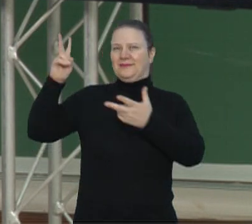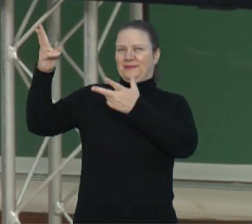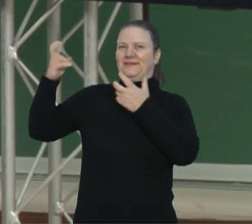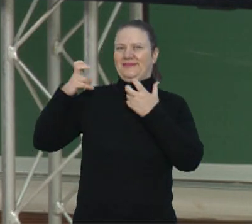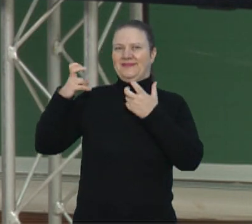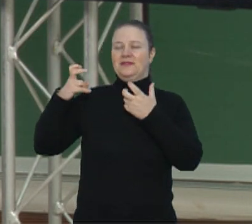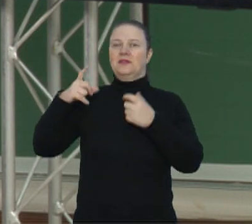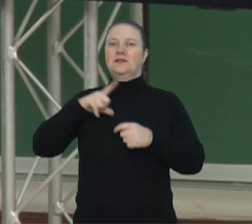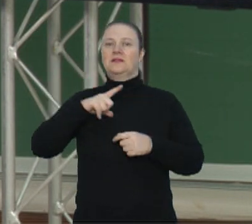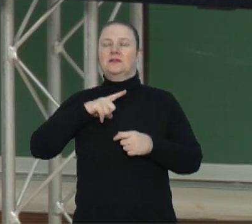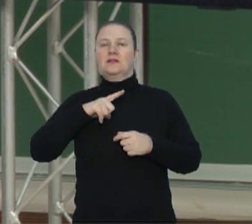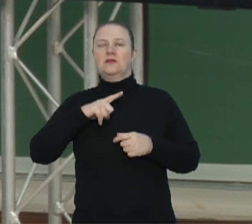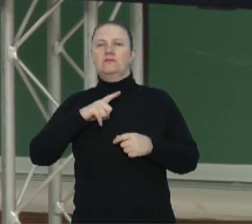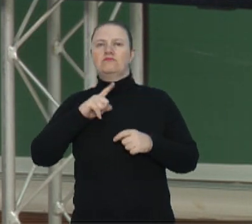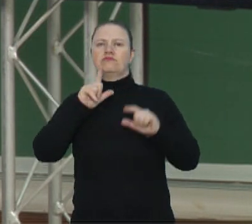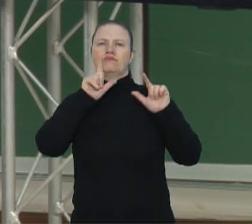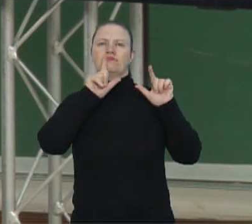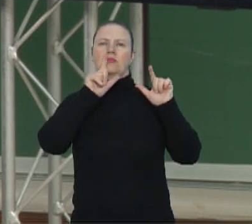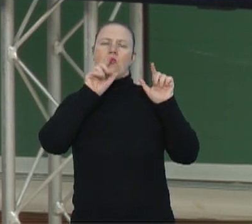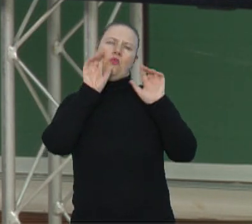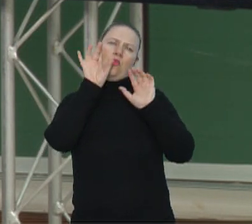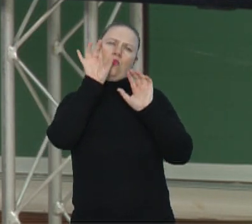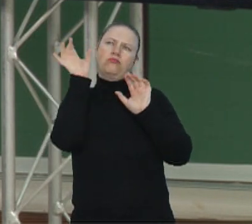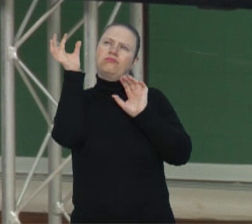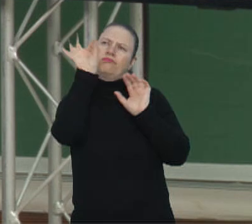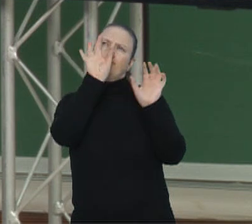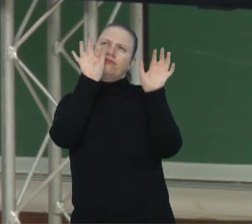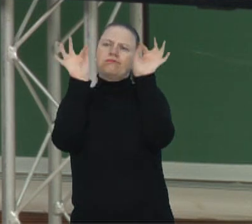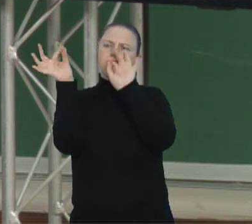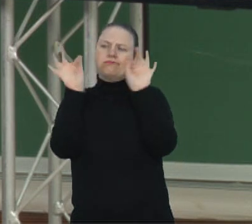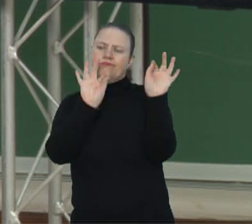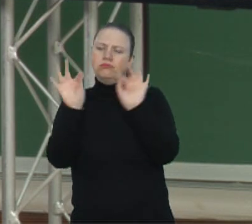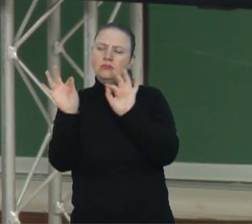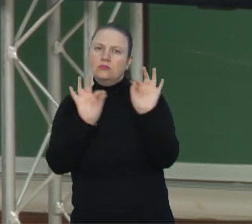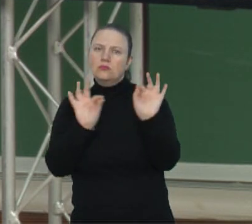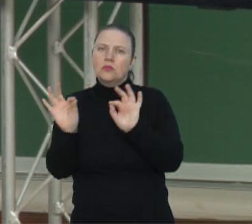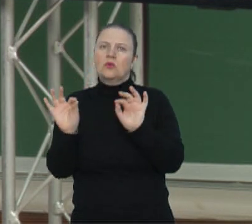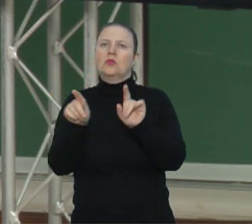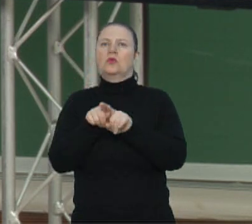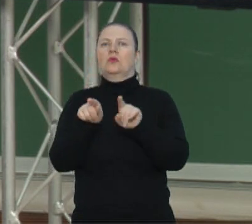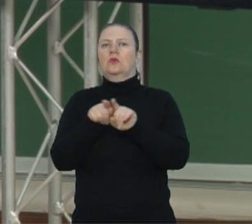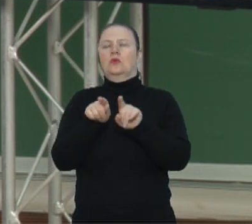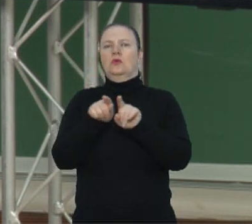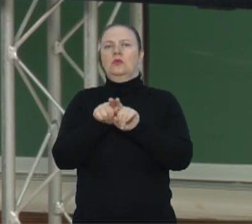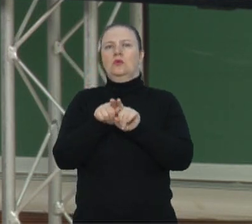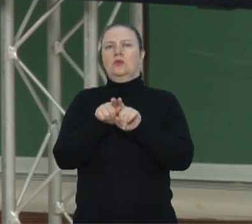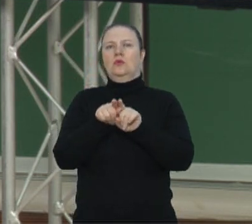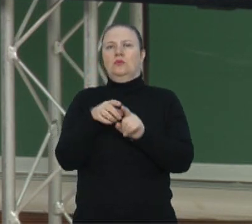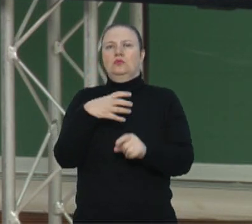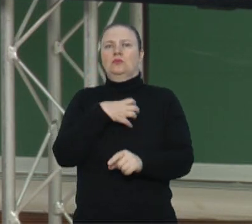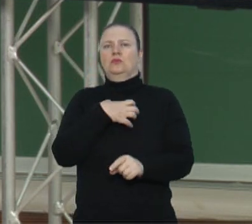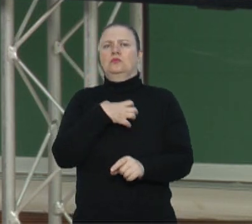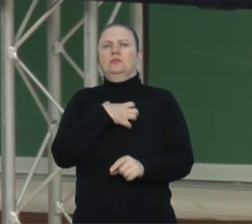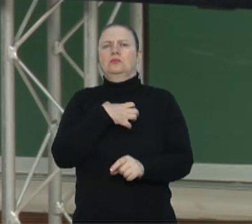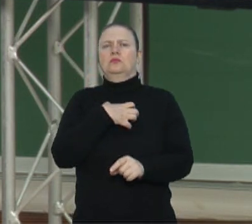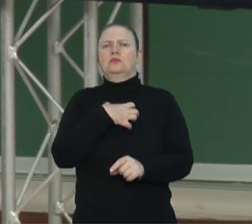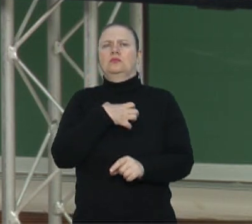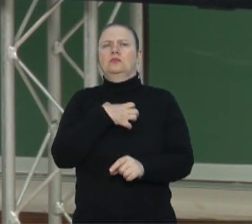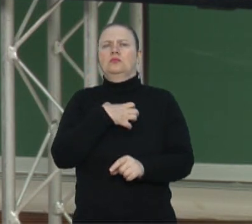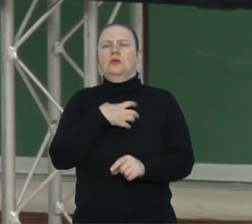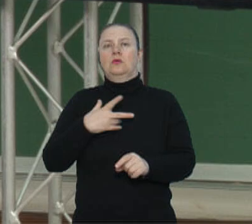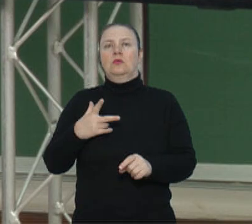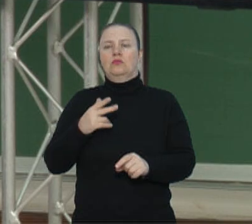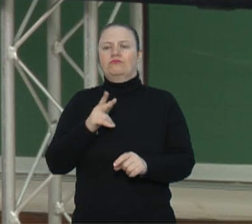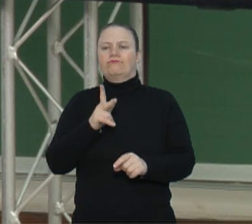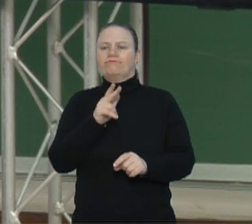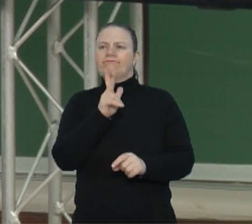ali no espaço, a gente consegue ver também a questão da fase sintética, né, que foi recortar